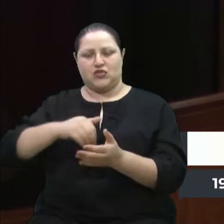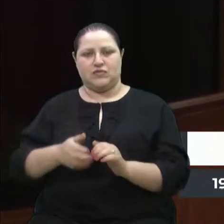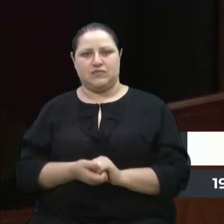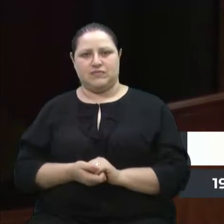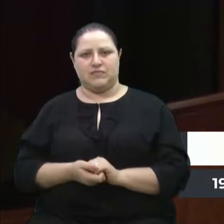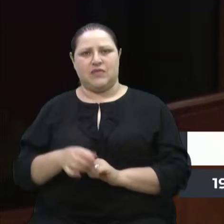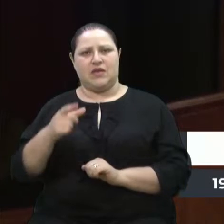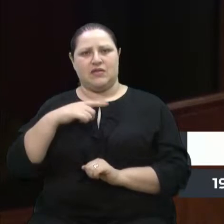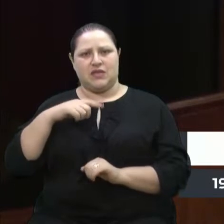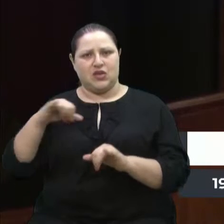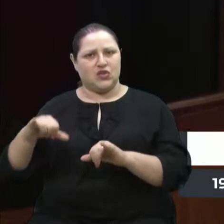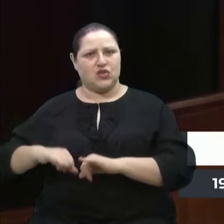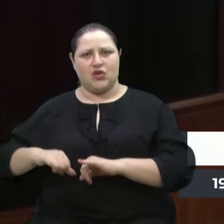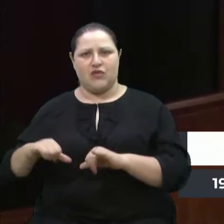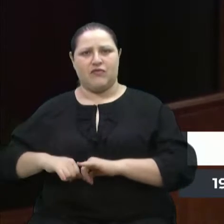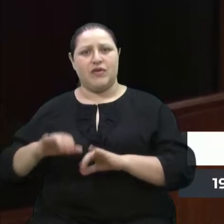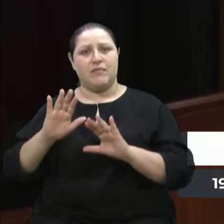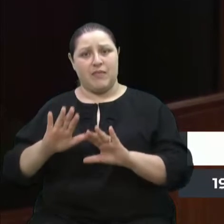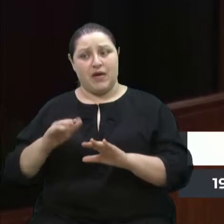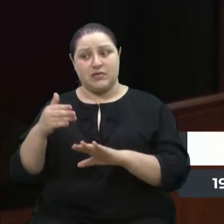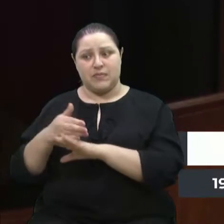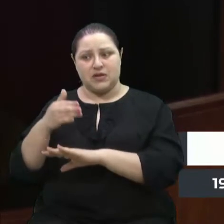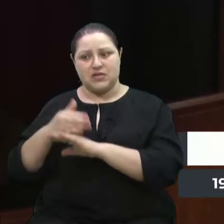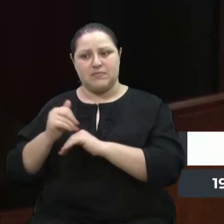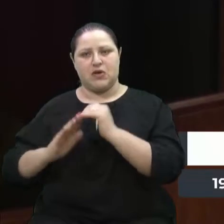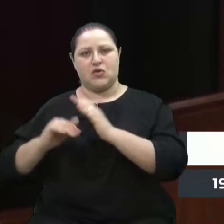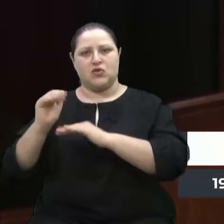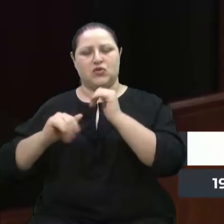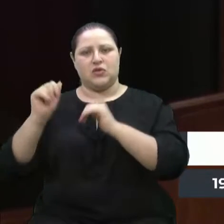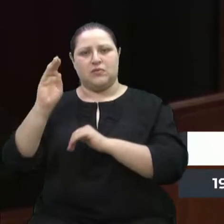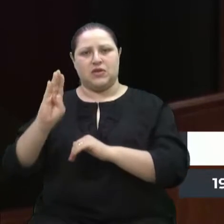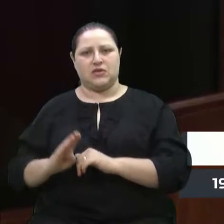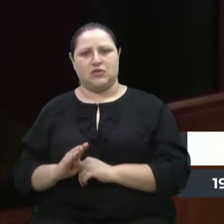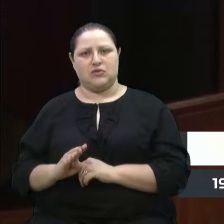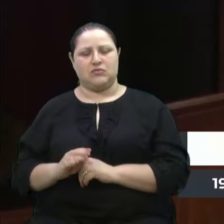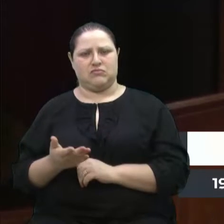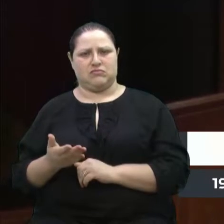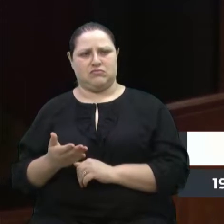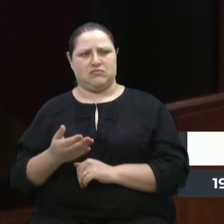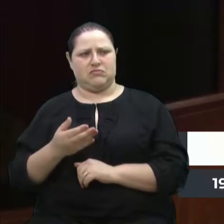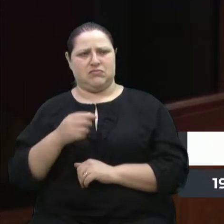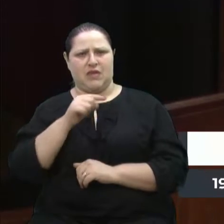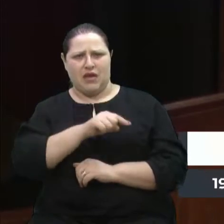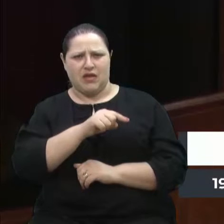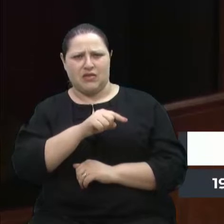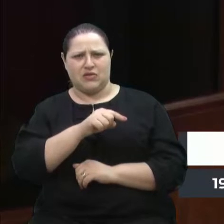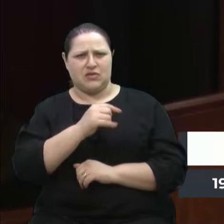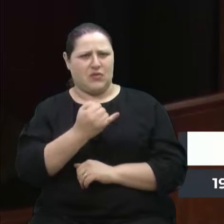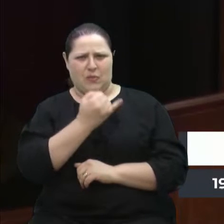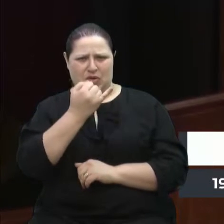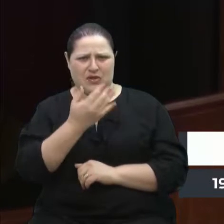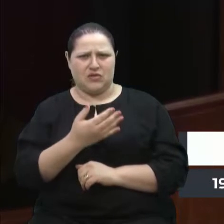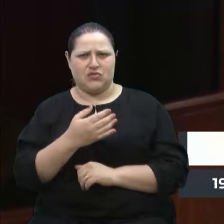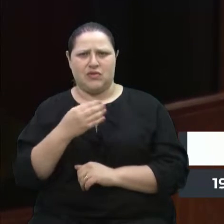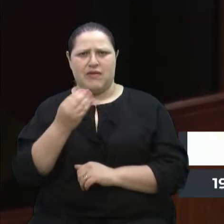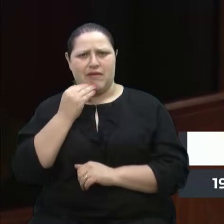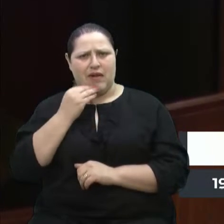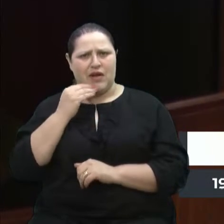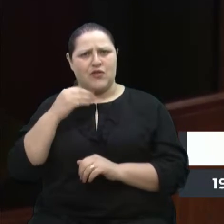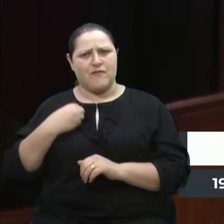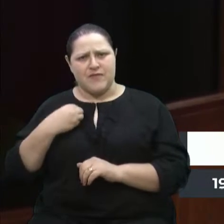não é importante falar sobre isso. Isso não é importante. As nossas vidas são importantes. A